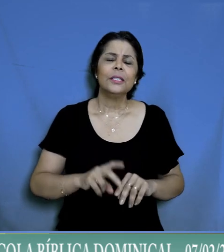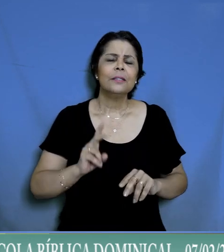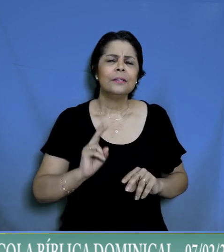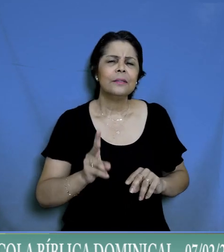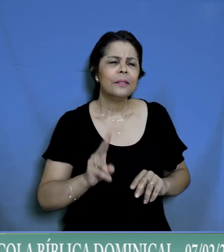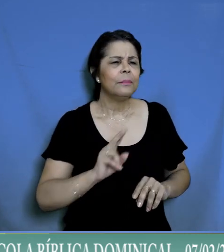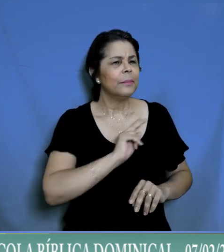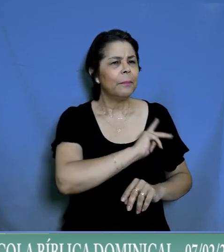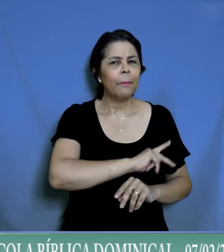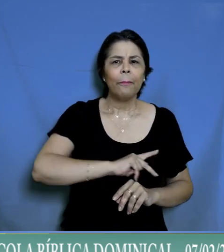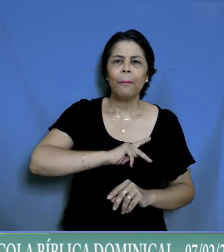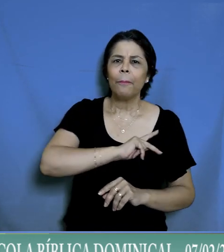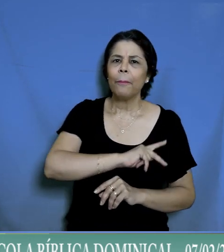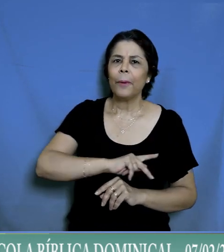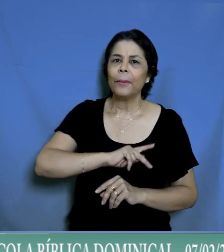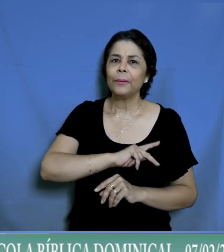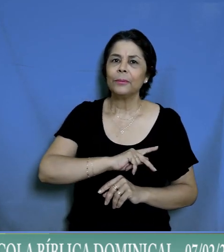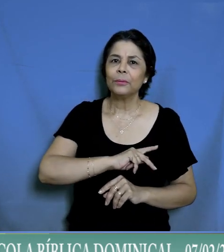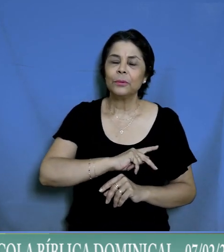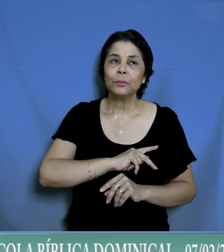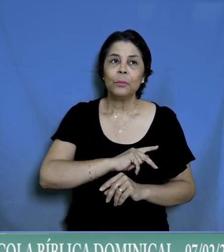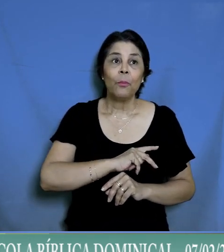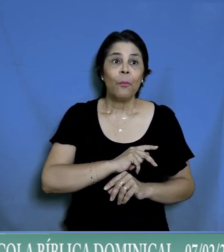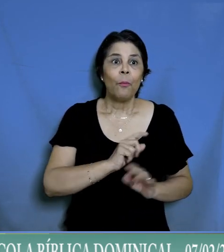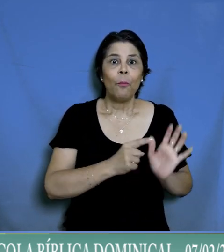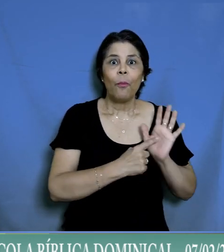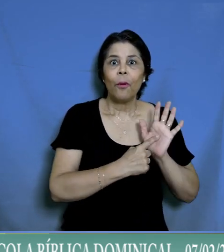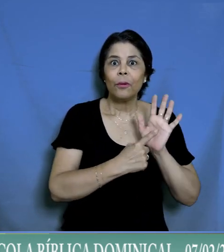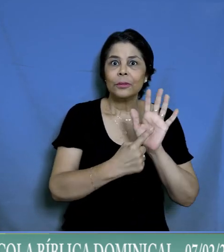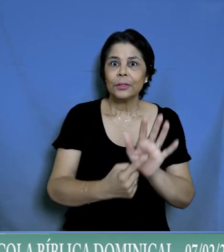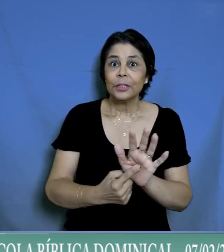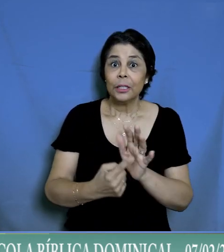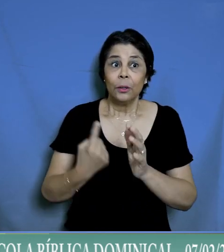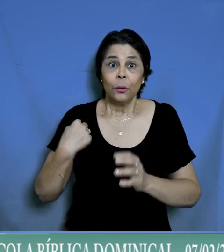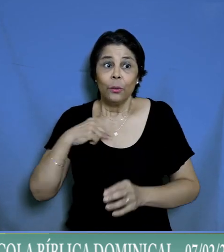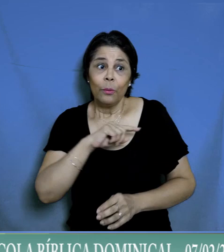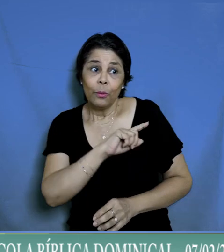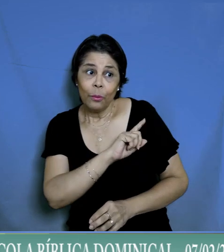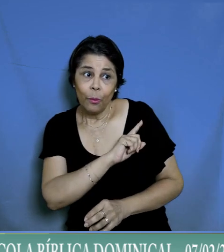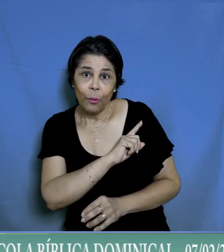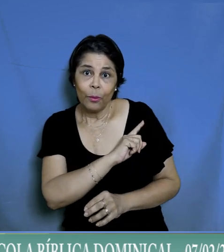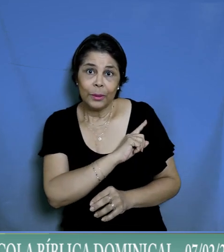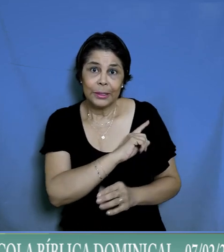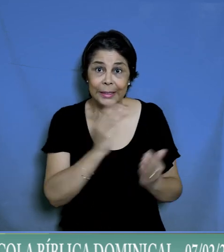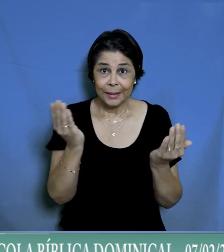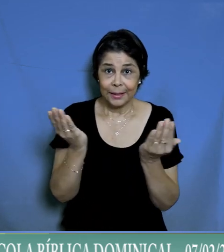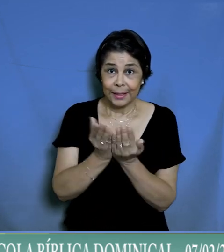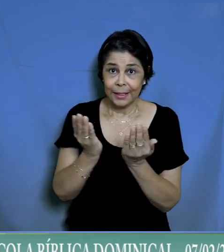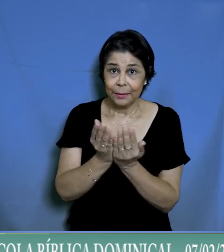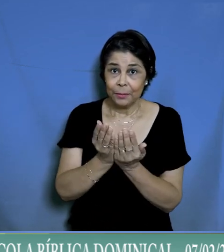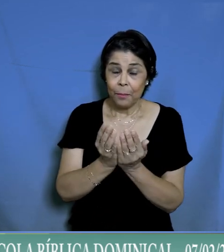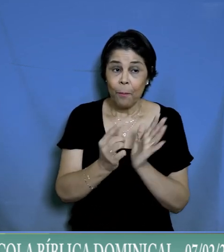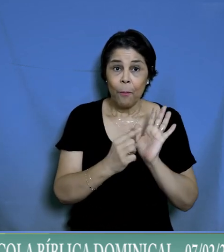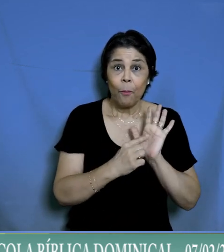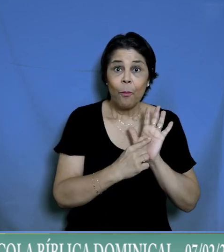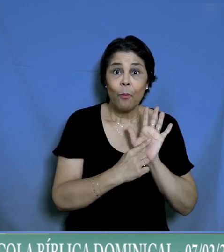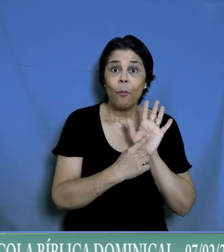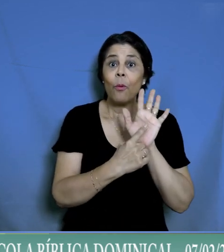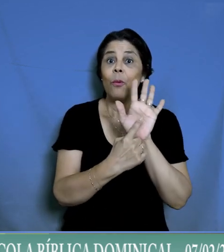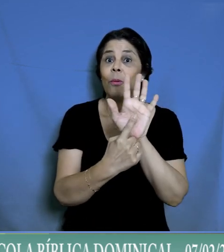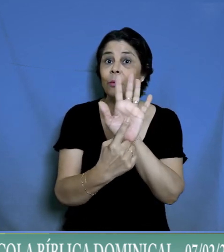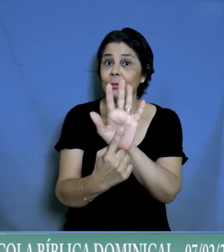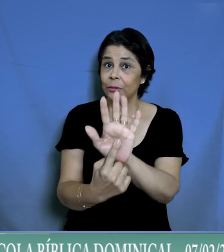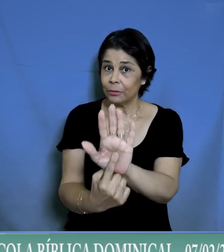salvíficos de Deus. O nosso testemunho é uma resposta cultica a Deus daquilo que Ele tem feito